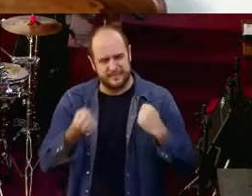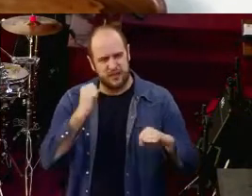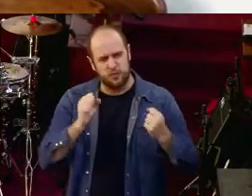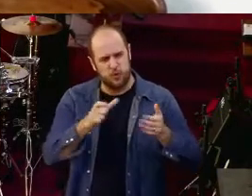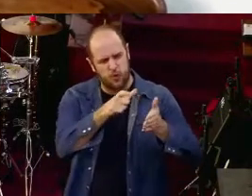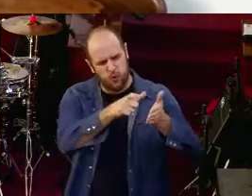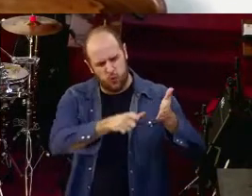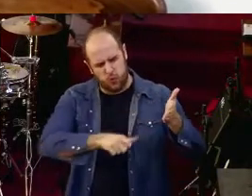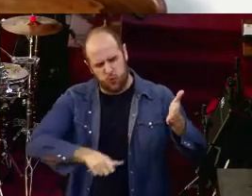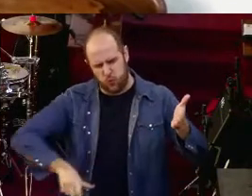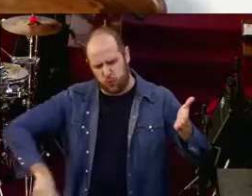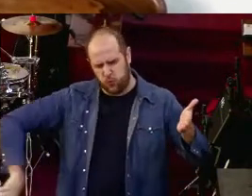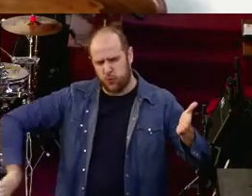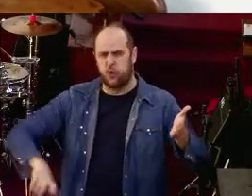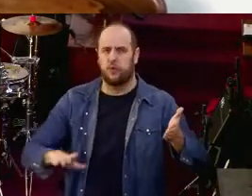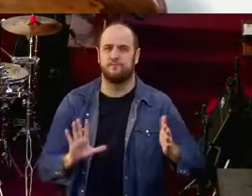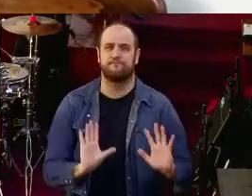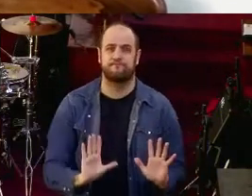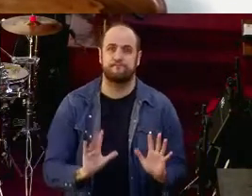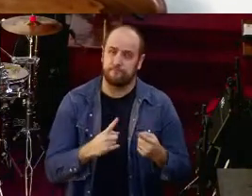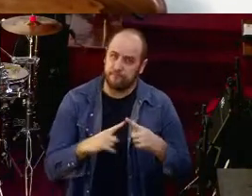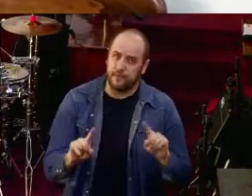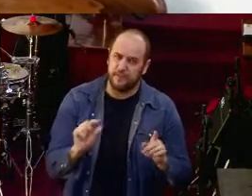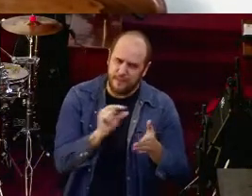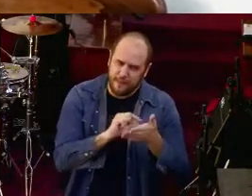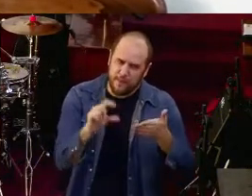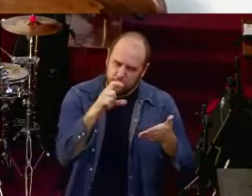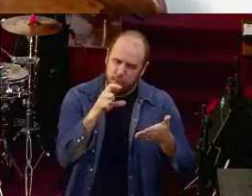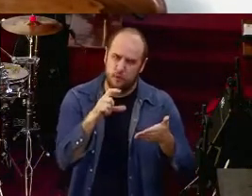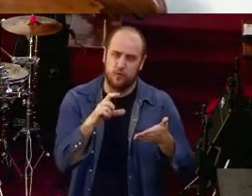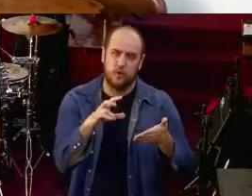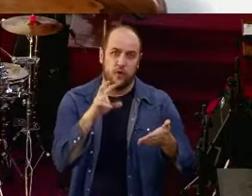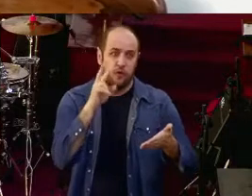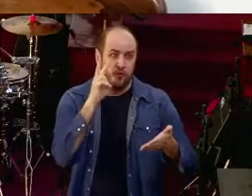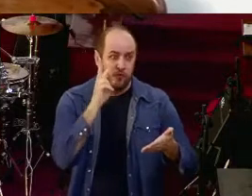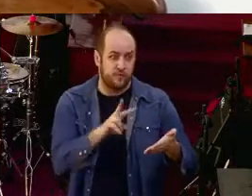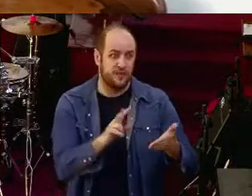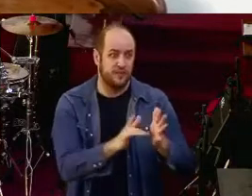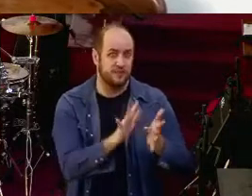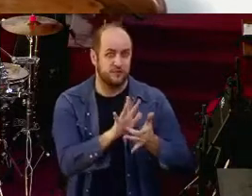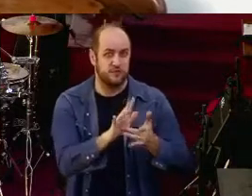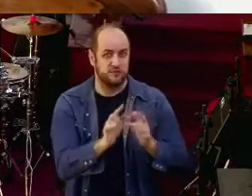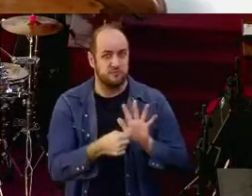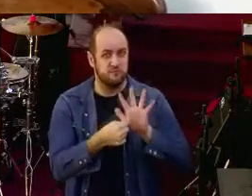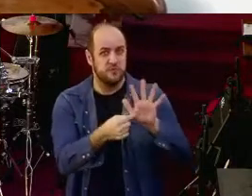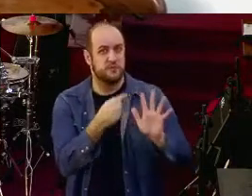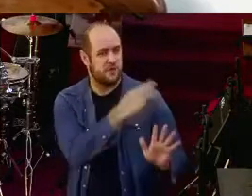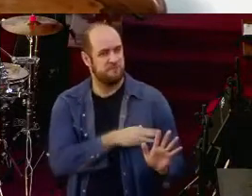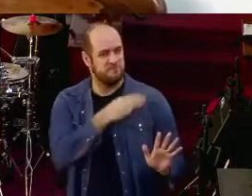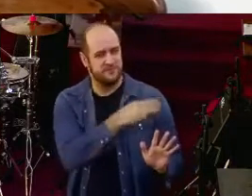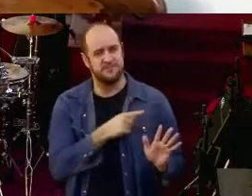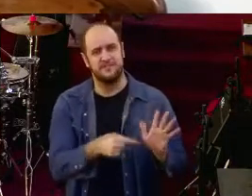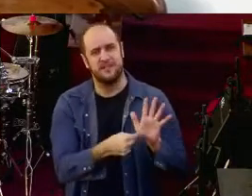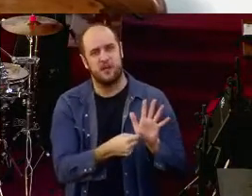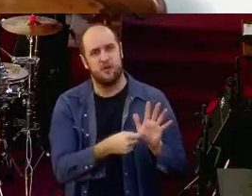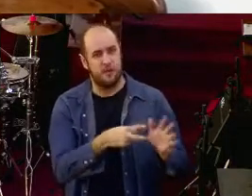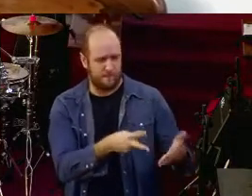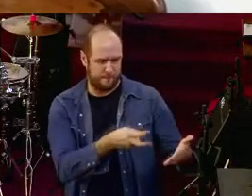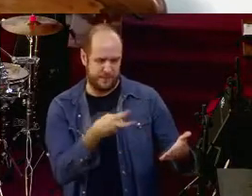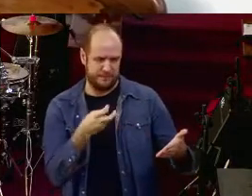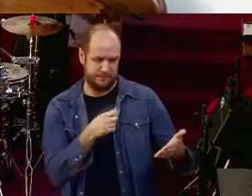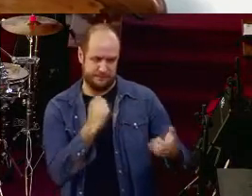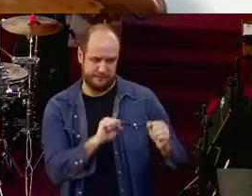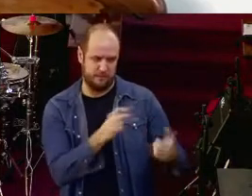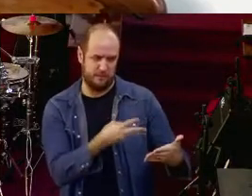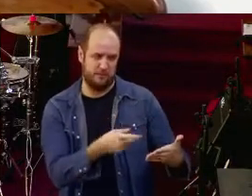não vou ler todo o Salmo, mas um pouquinho do Salmo aponta para Jesus, de maneira que nós podemos ver, aqui tem uma